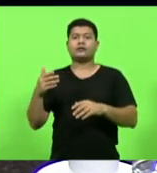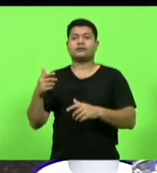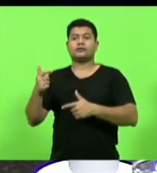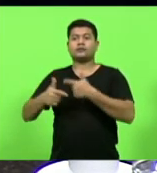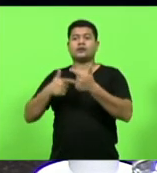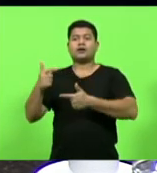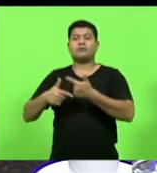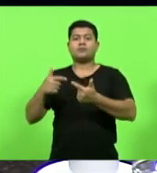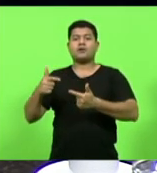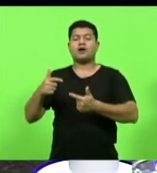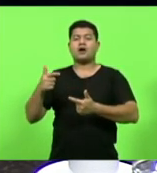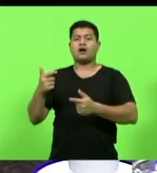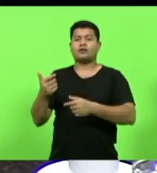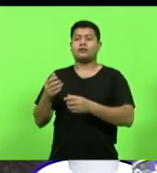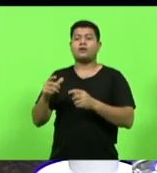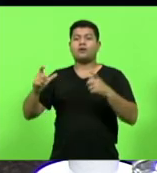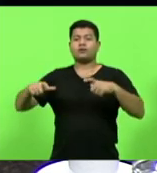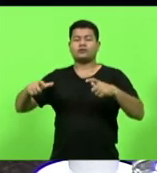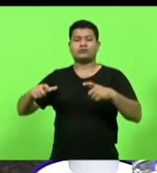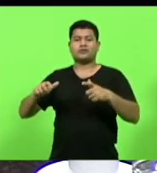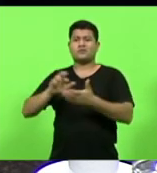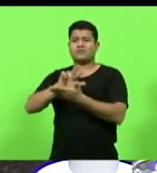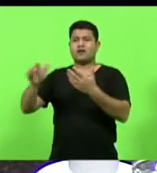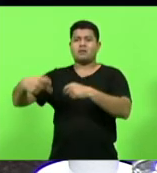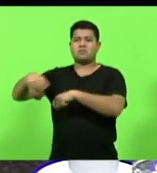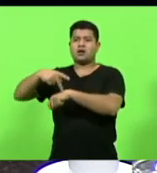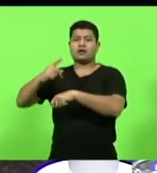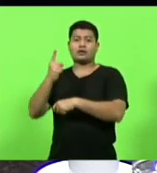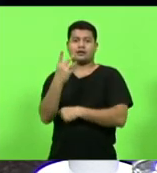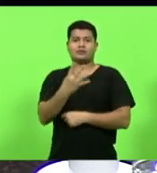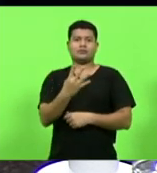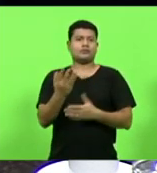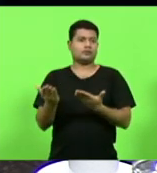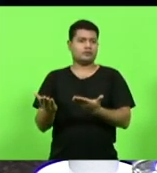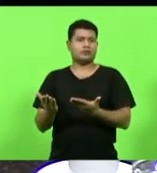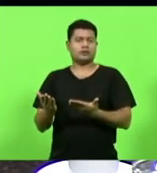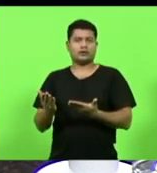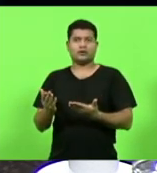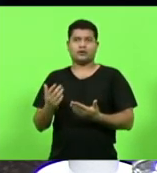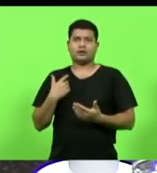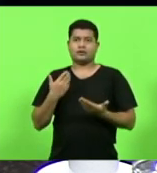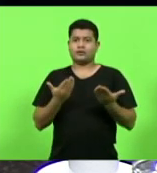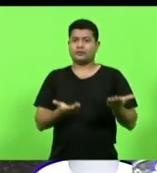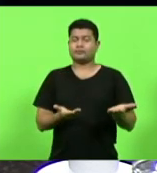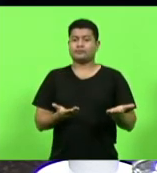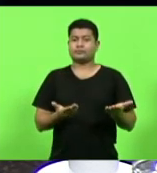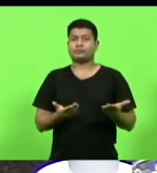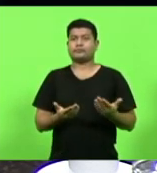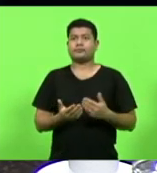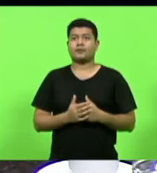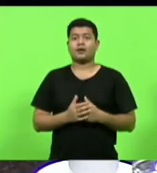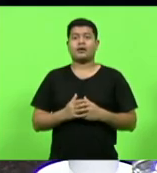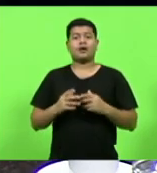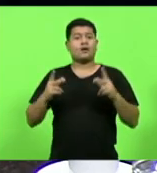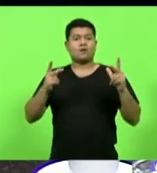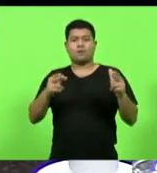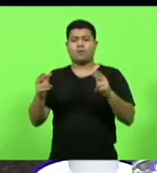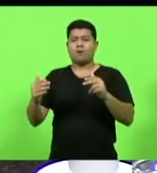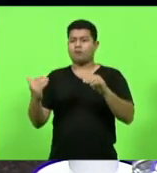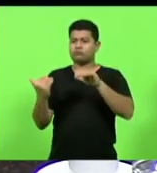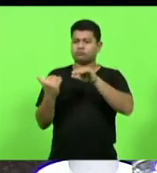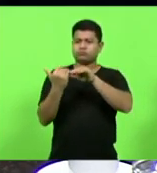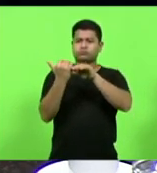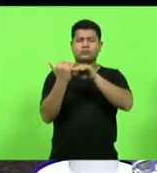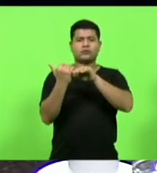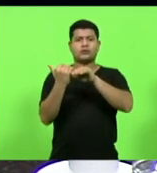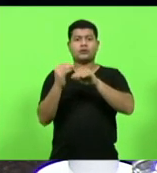valor da concessão foi de 10 milhões. Então, semelhanças, número, tamanho igual, capacidade igual, Só que